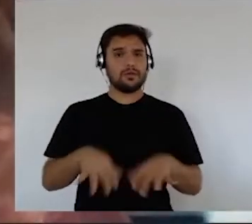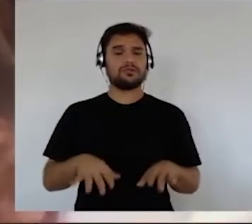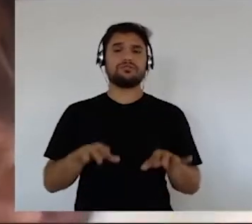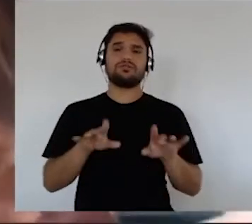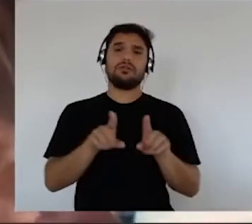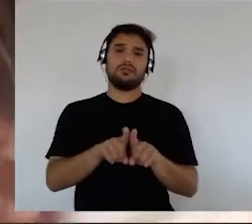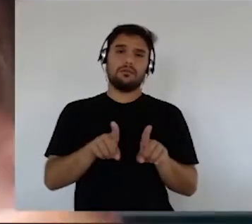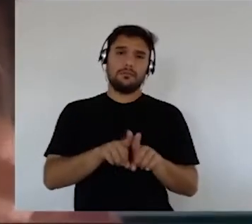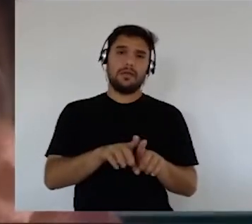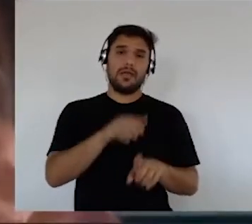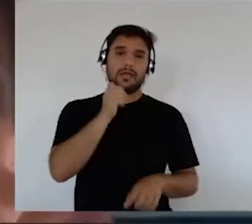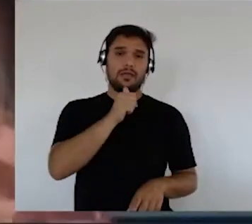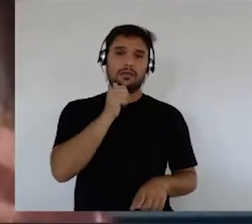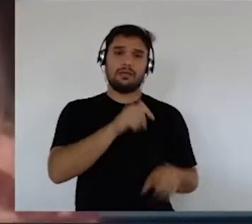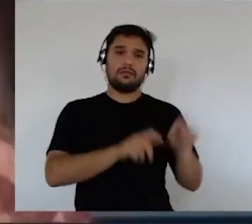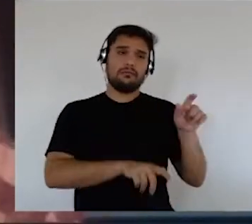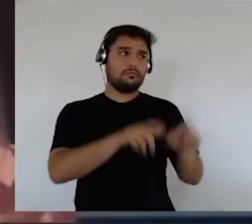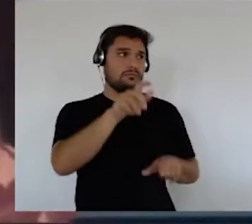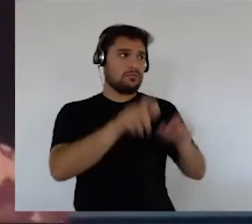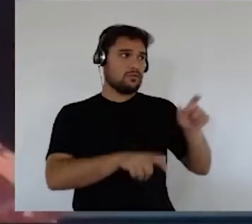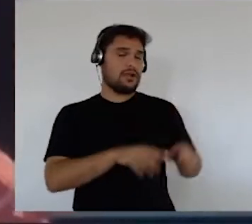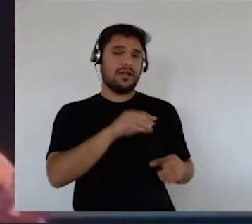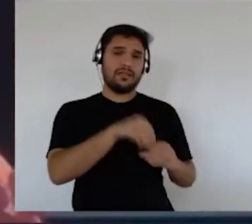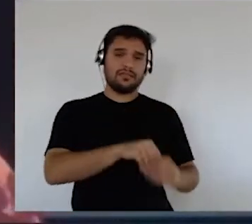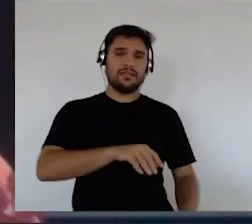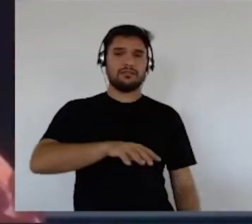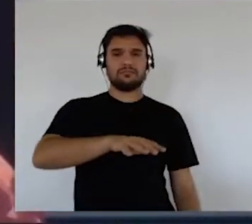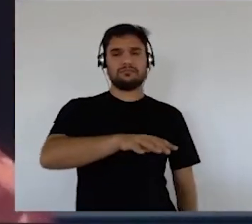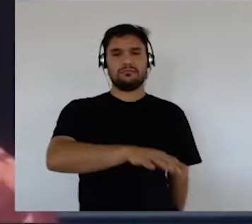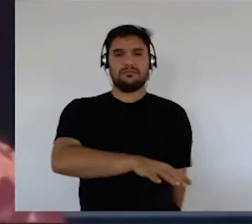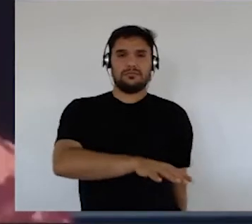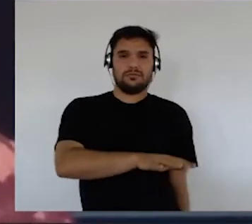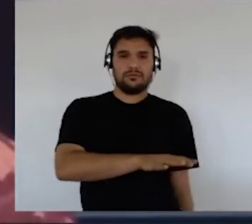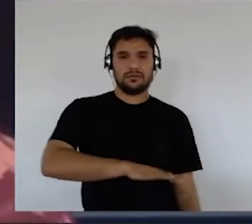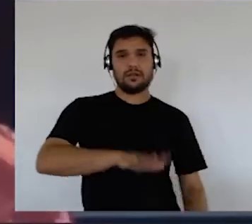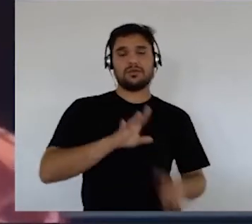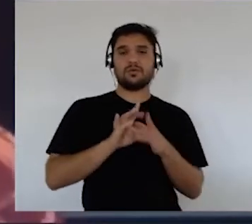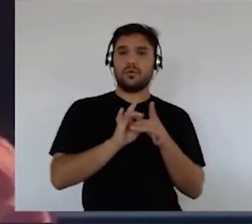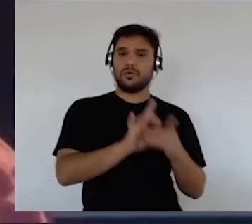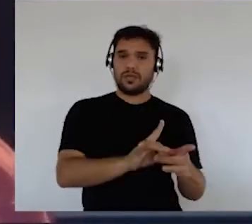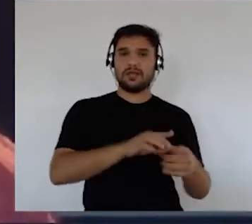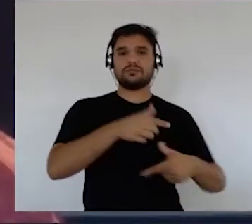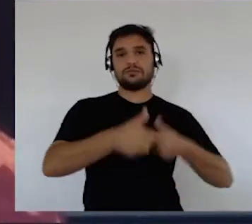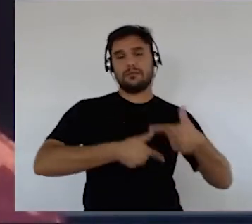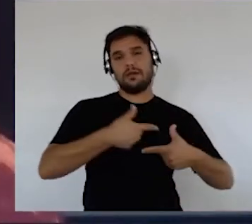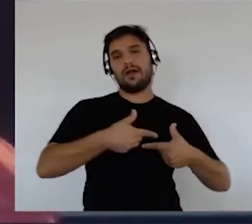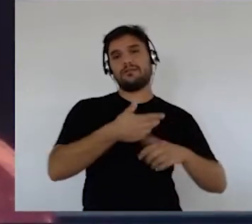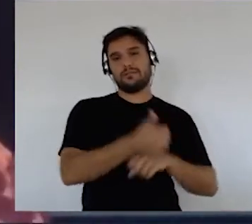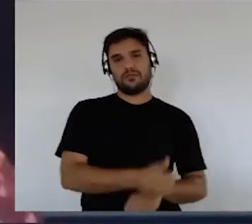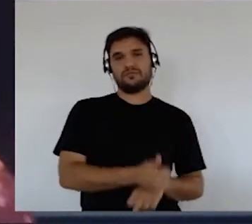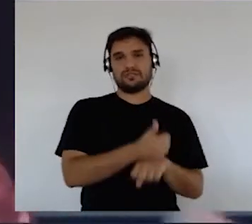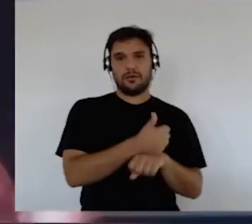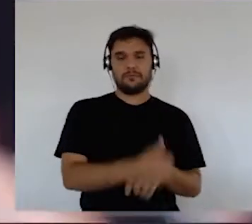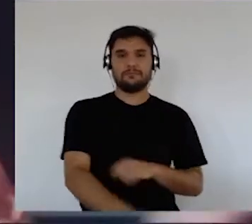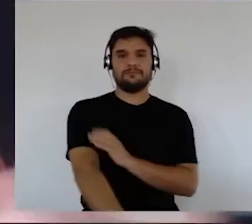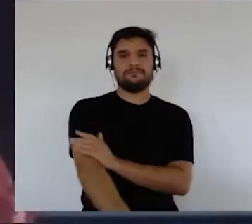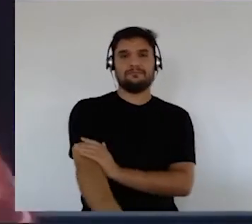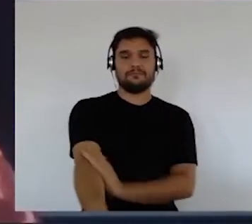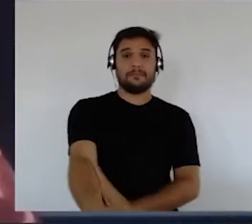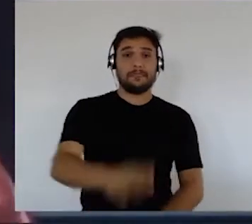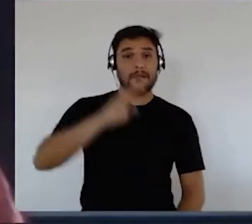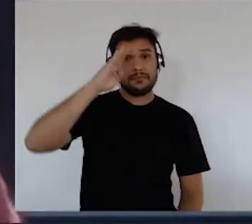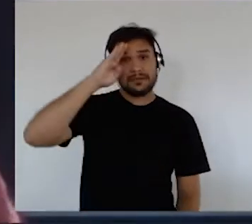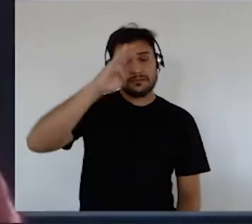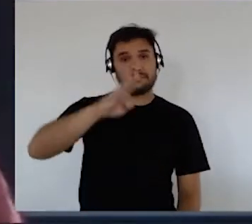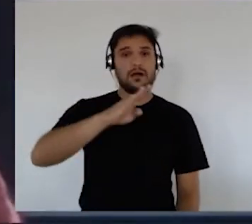nenhuma, também as mulheres dentro do contexto do exercício da profissão e, sobretudo,